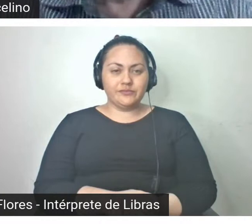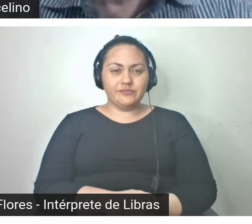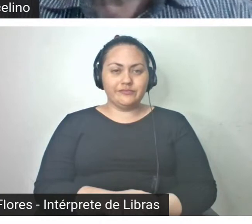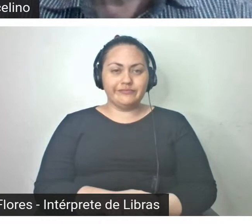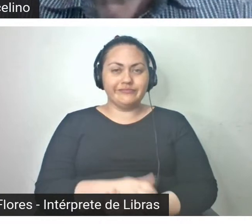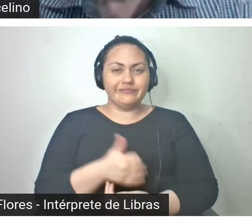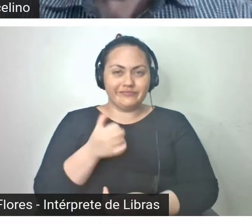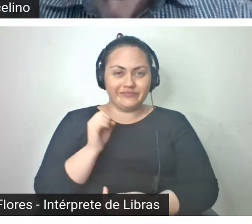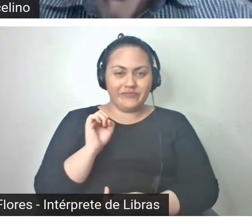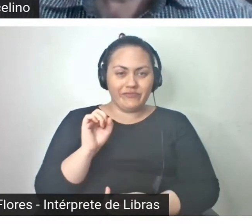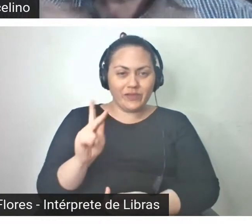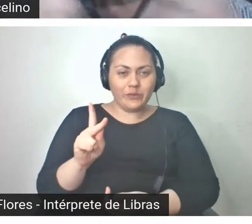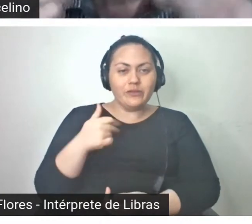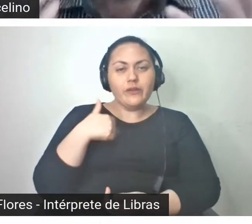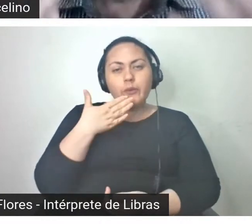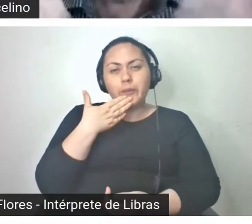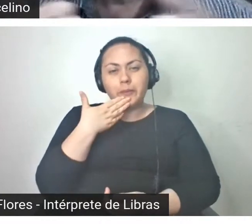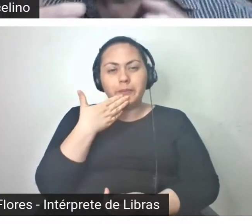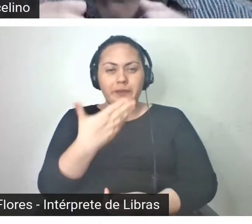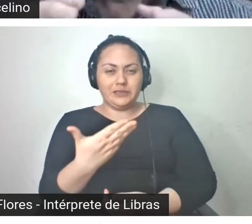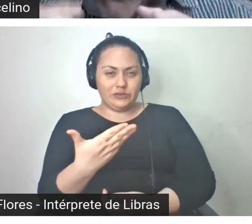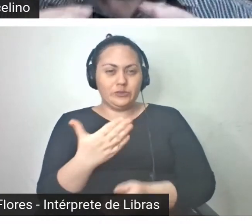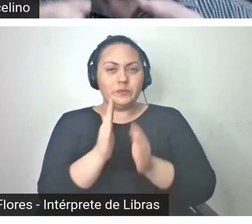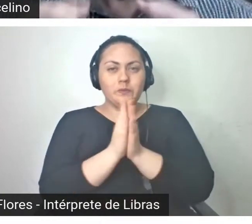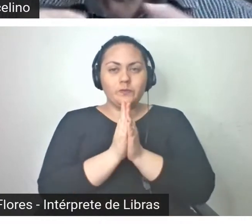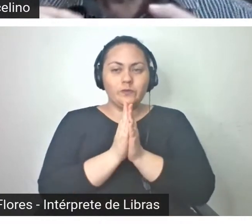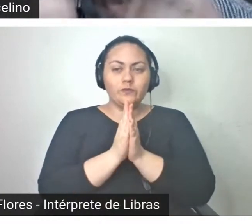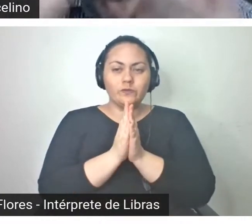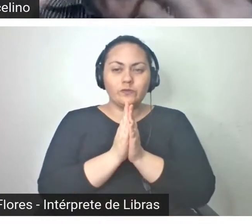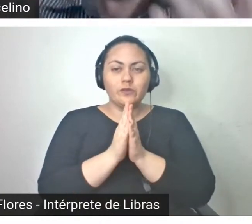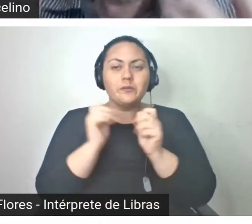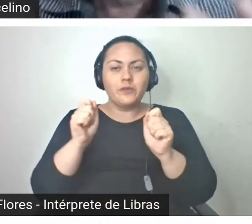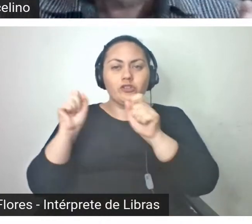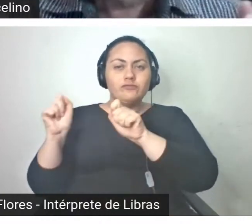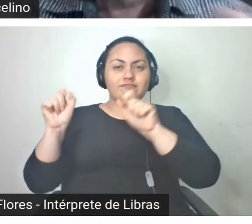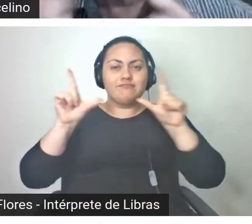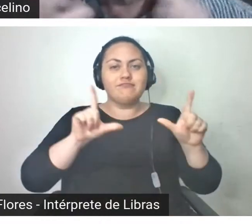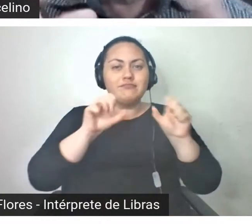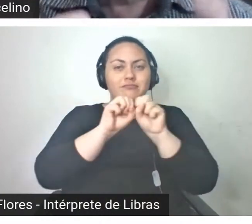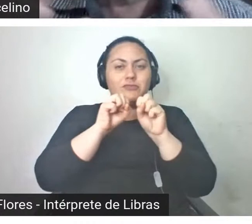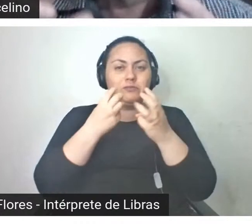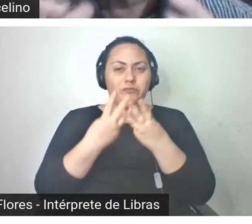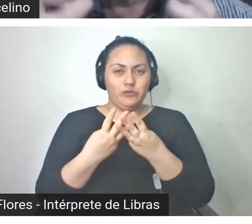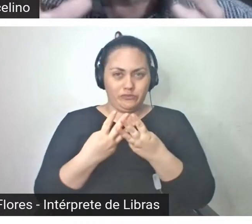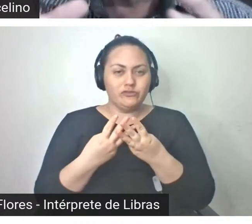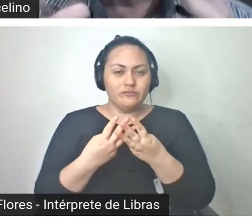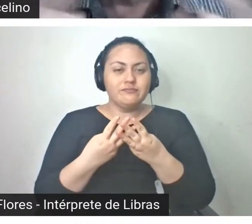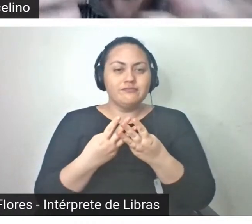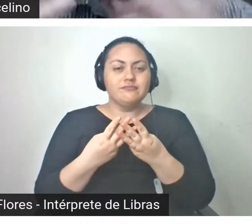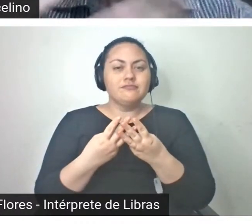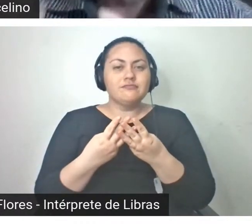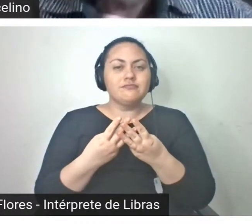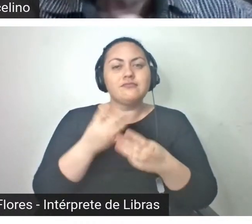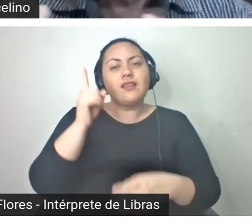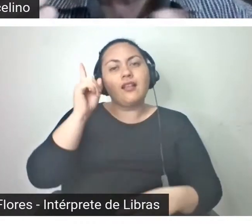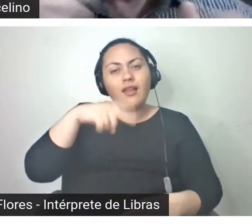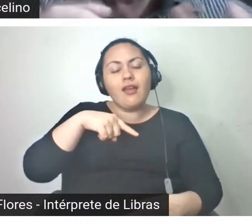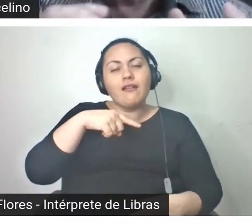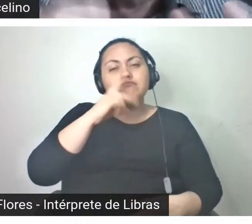Ok, então eu vou pedir licença agora para apresentar os slides que são